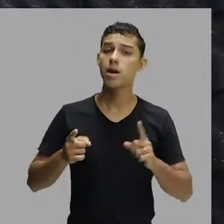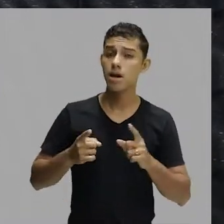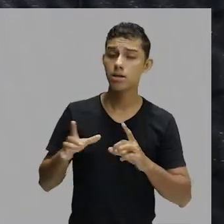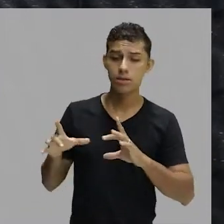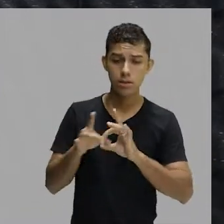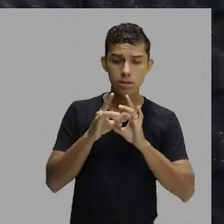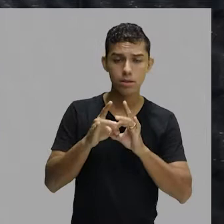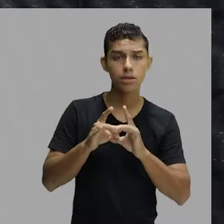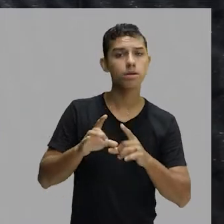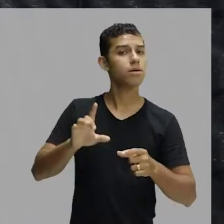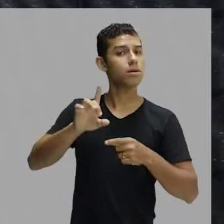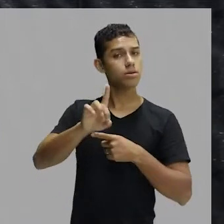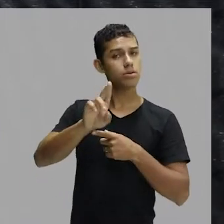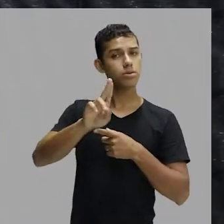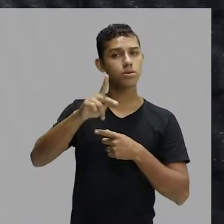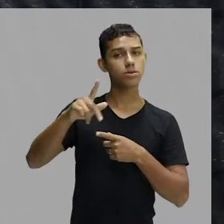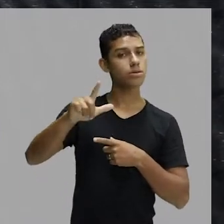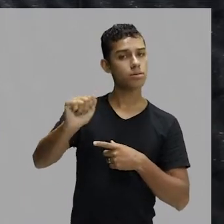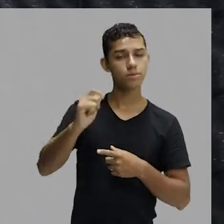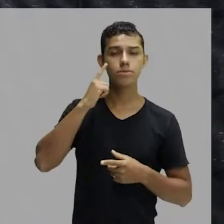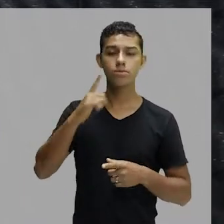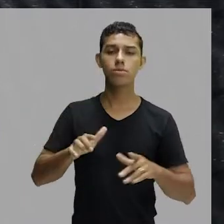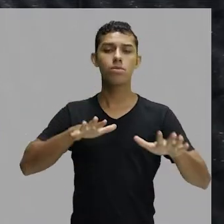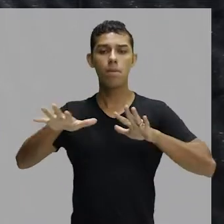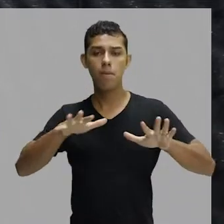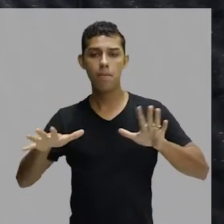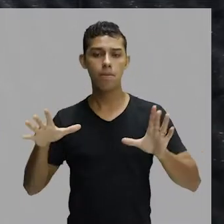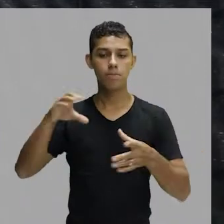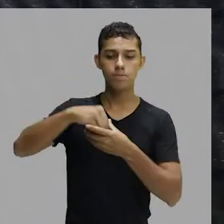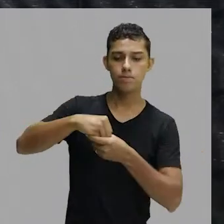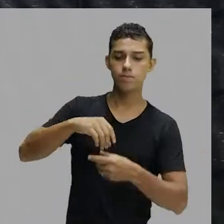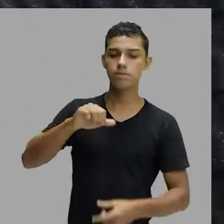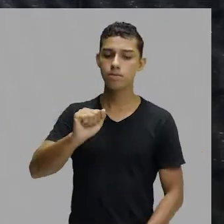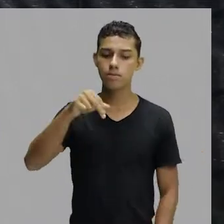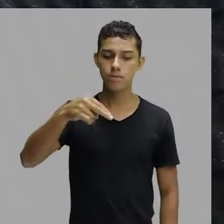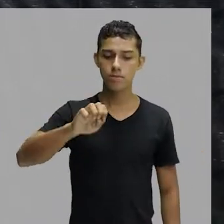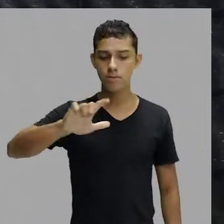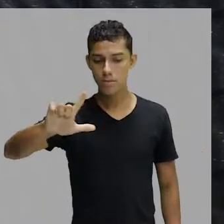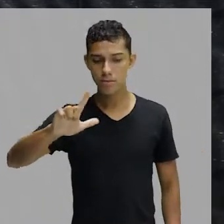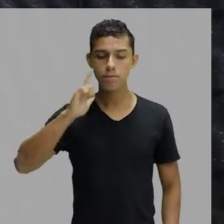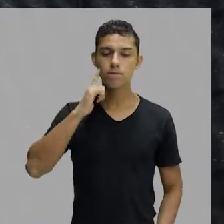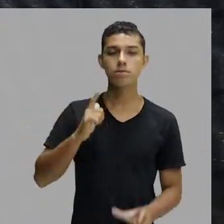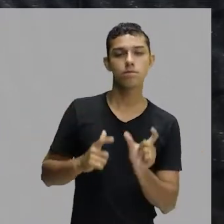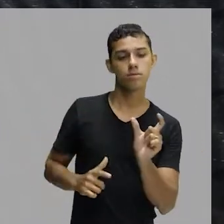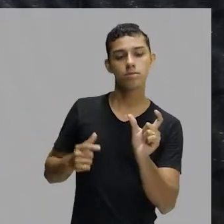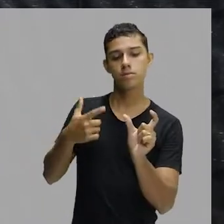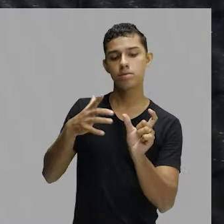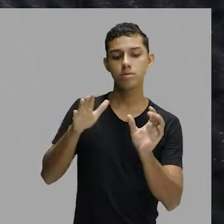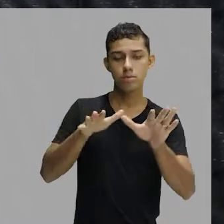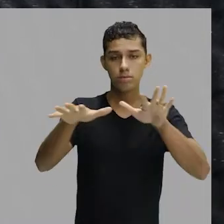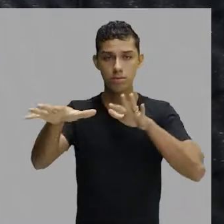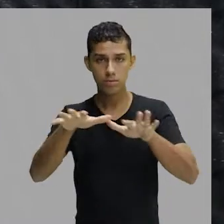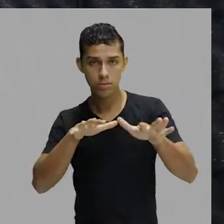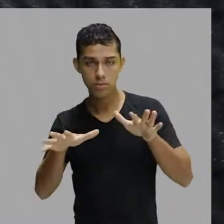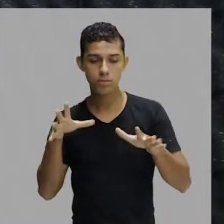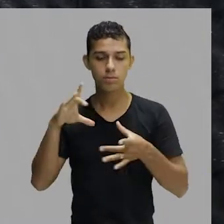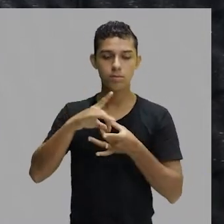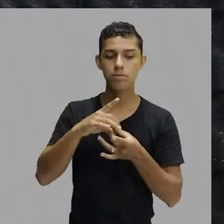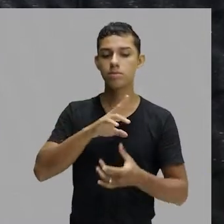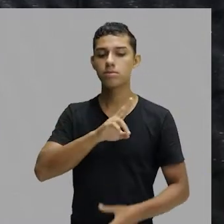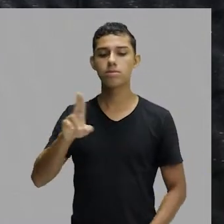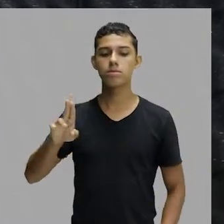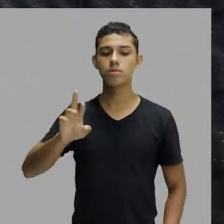duplas, elas estão se movimentando dentro do anel, certo? Esse movimento nós chamamos